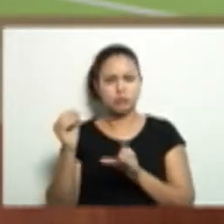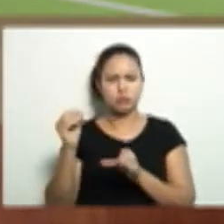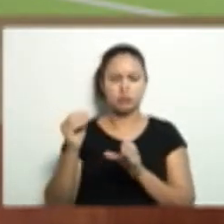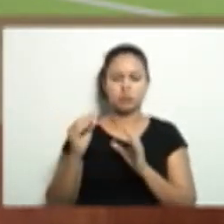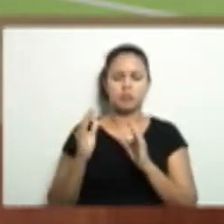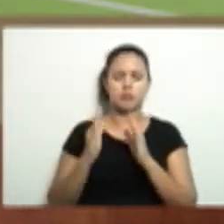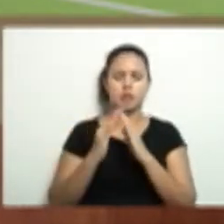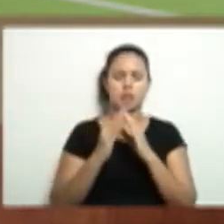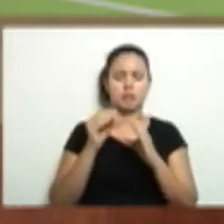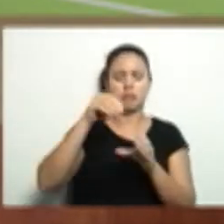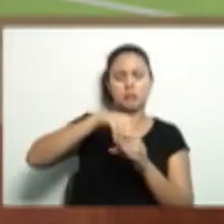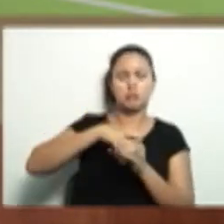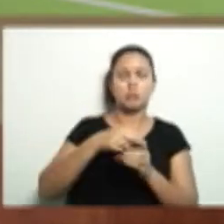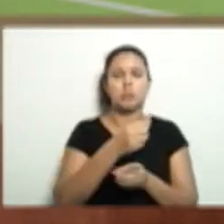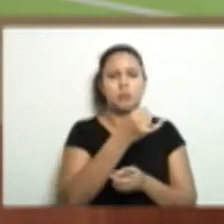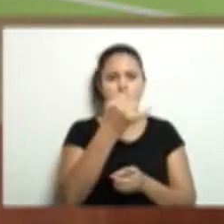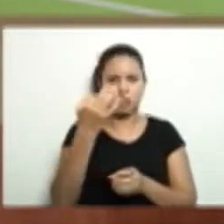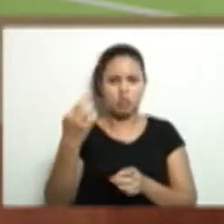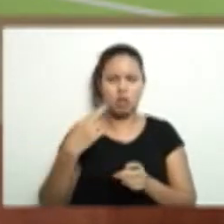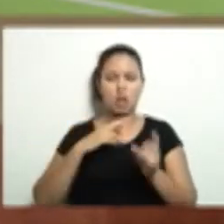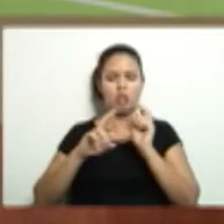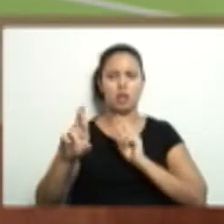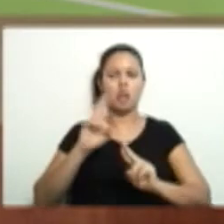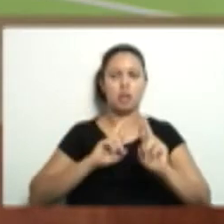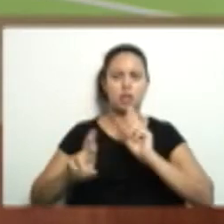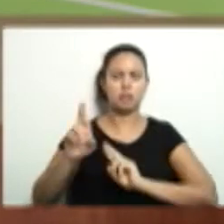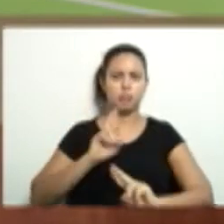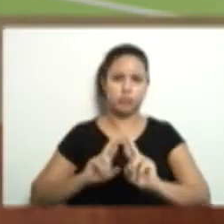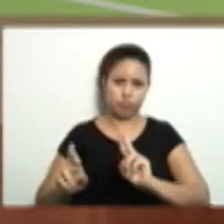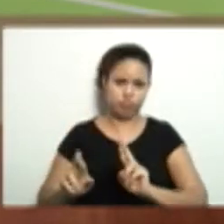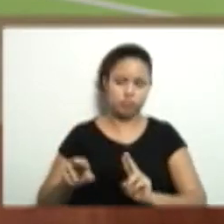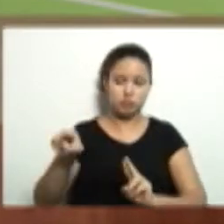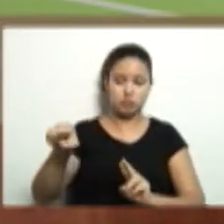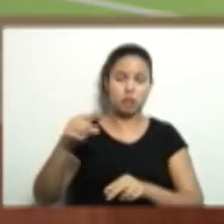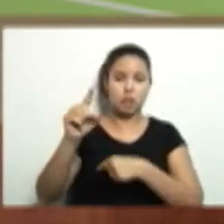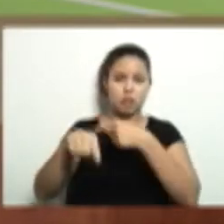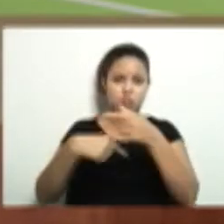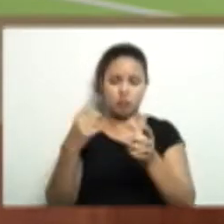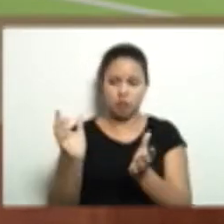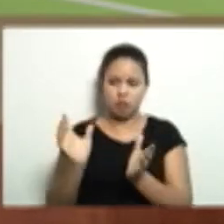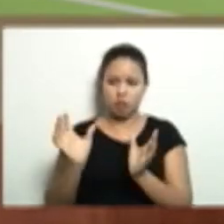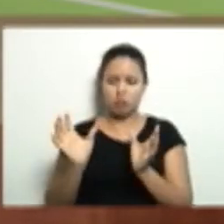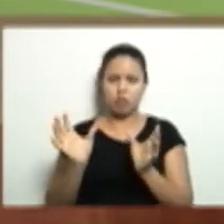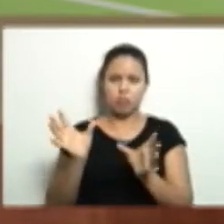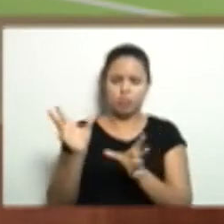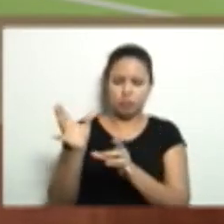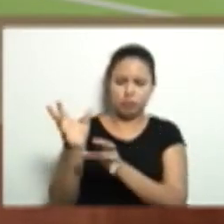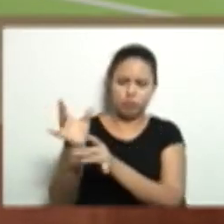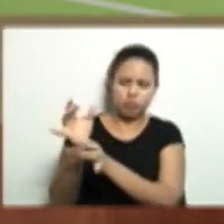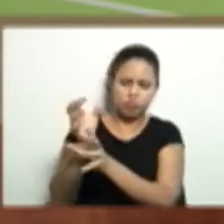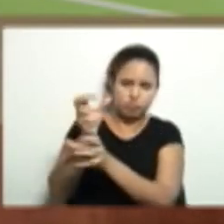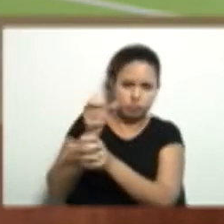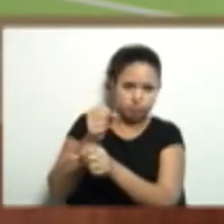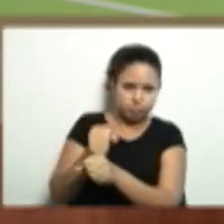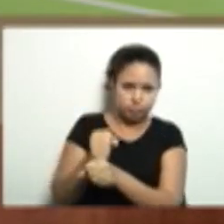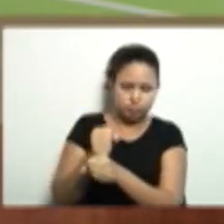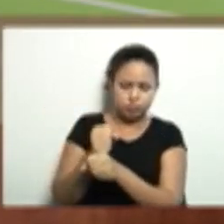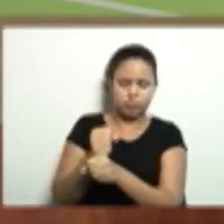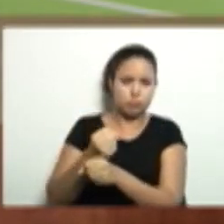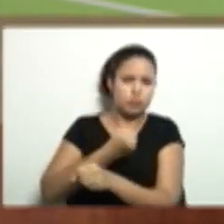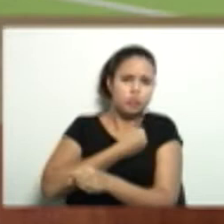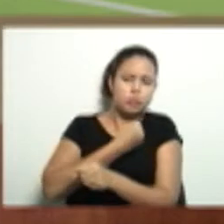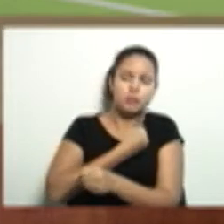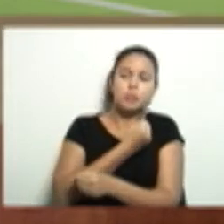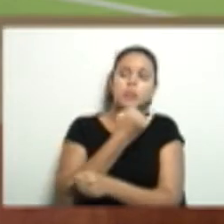vão fazer um estudo social e econômico de todo o país para o governo saber qual política pública adotar e